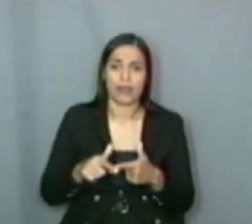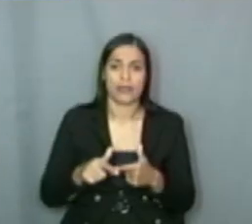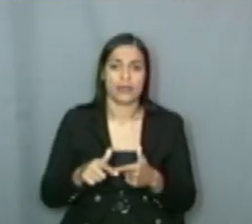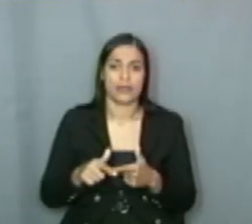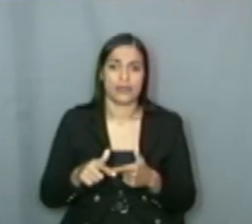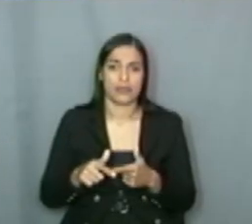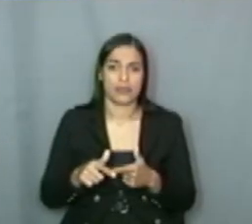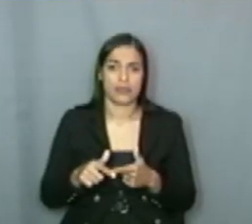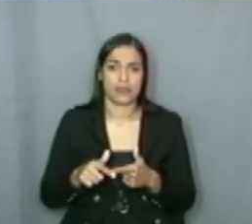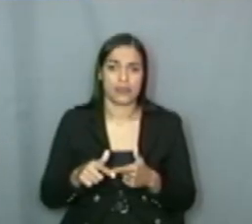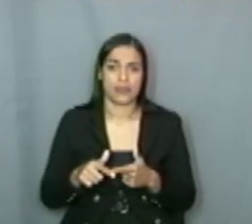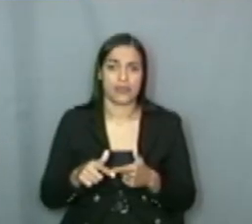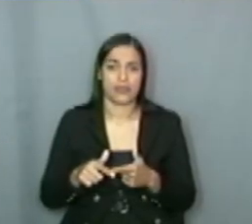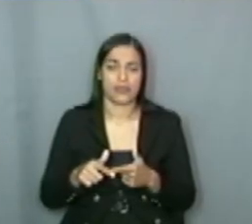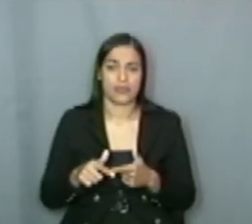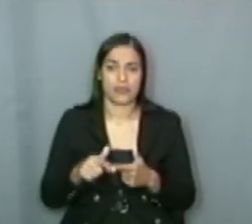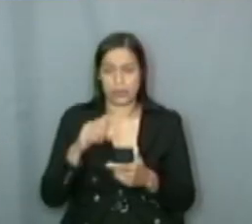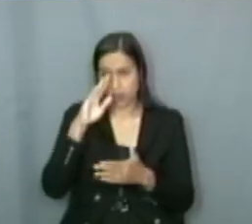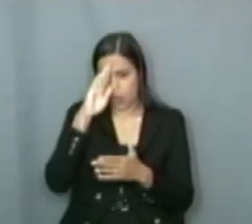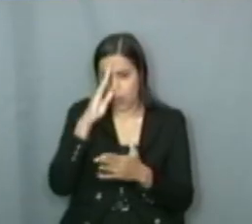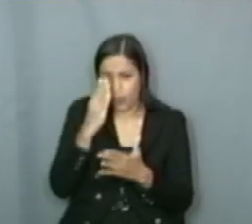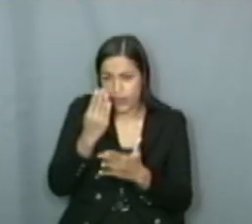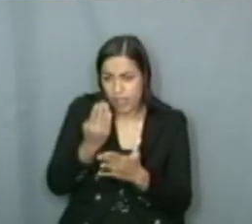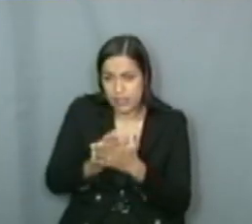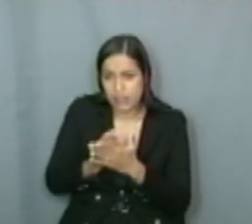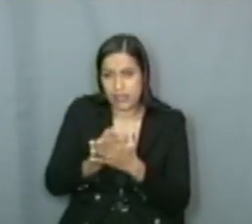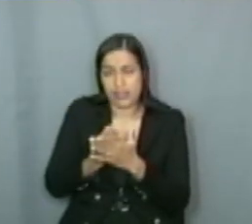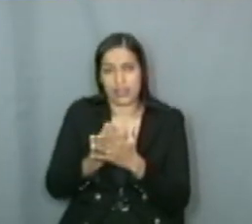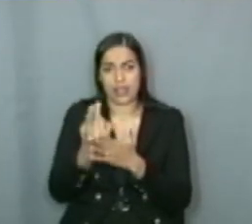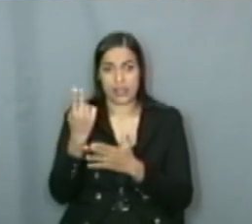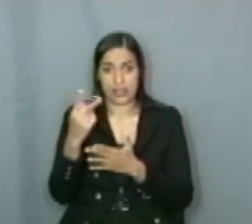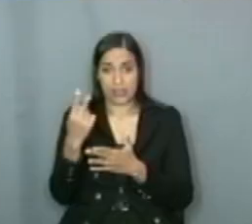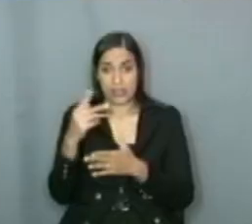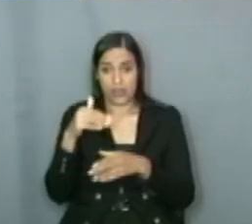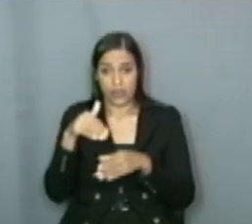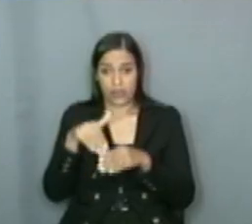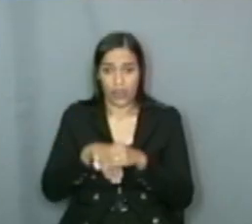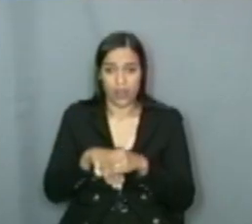de dar sua confiança, sua credibilidade